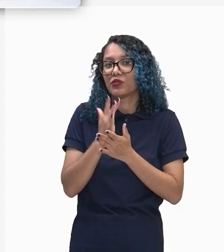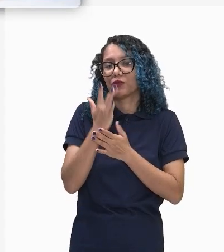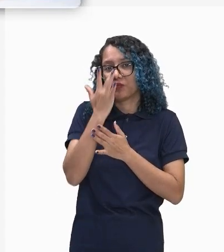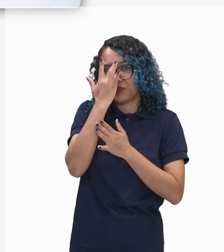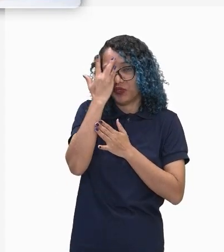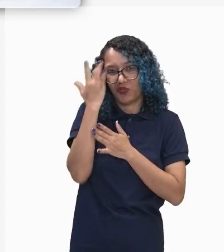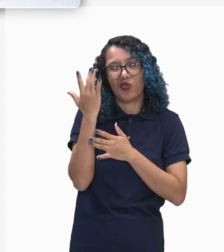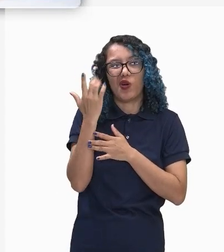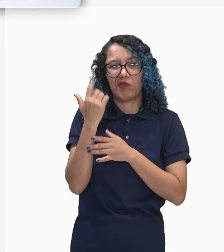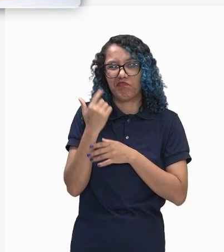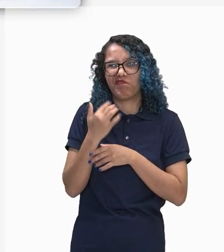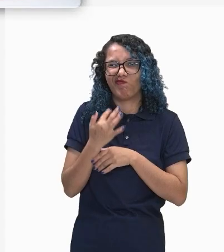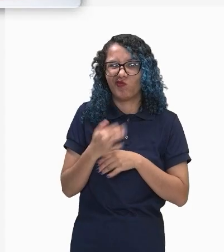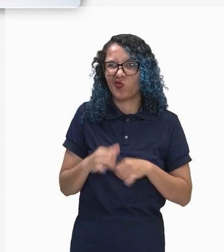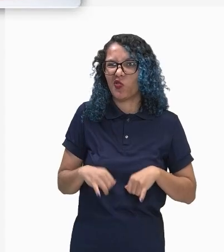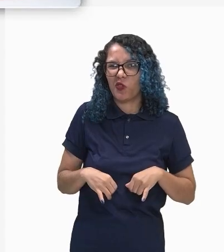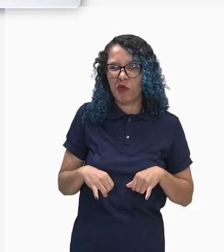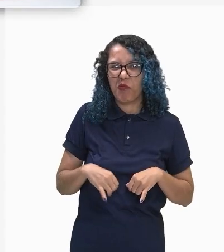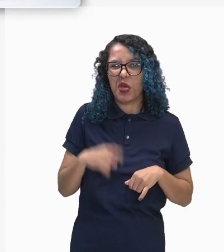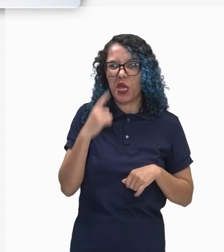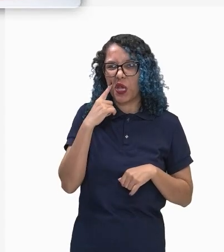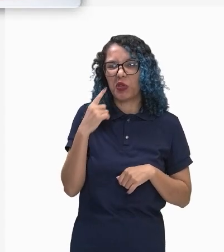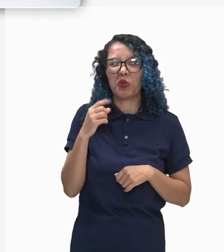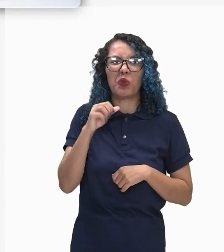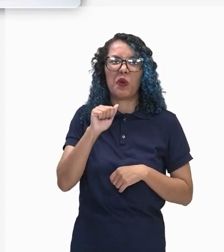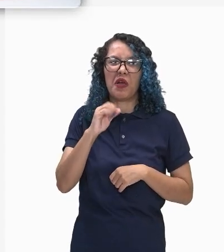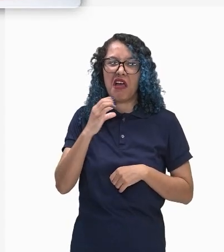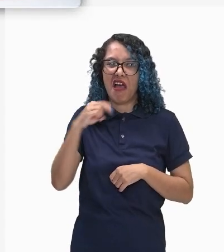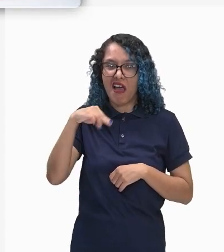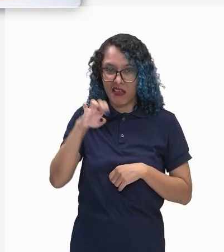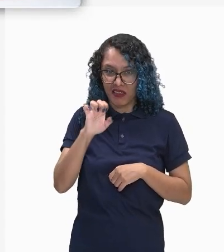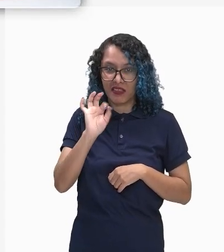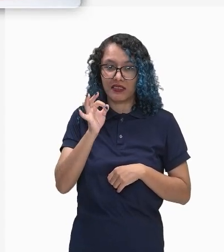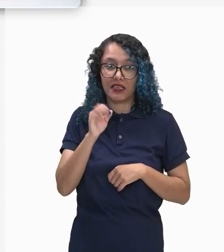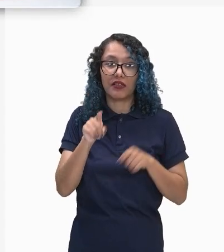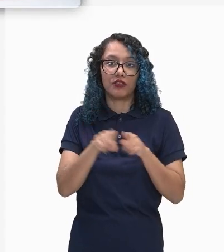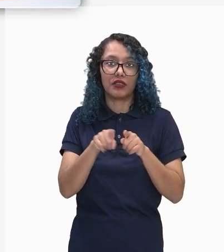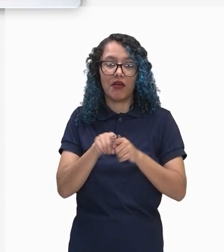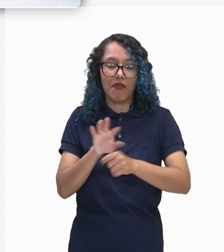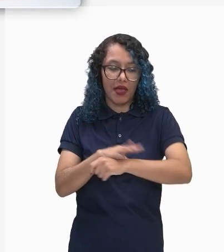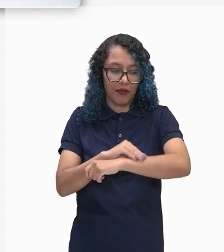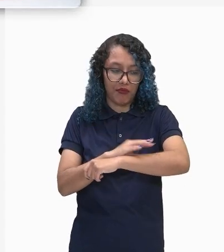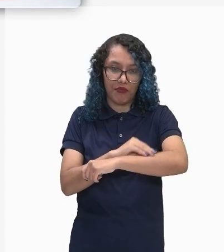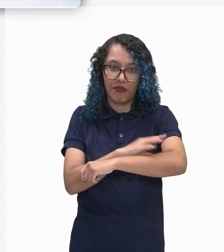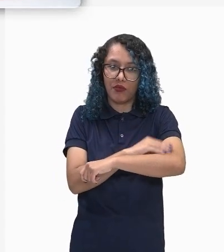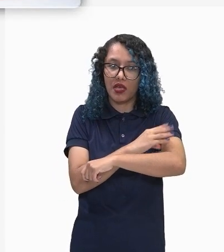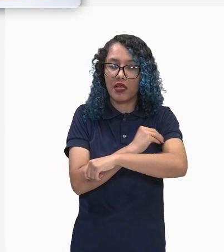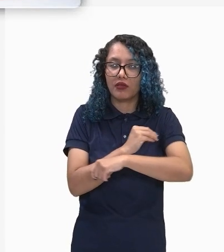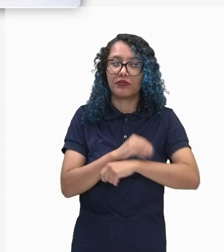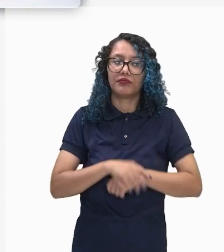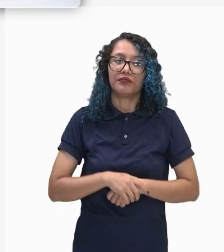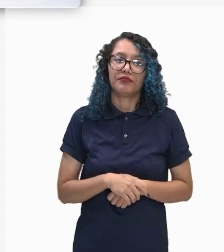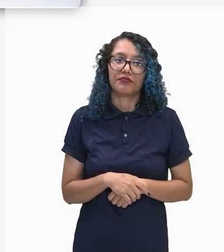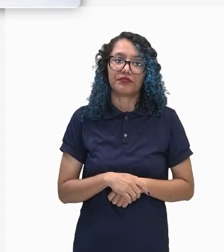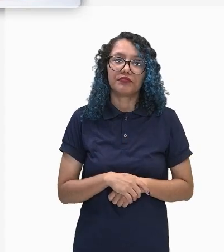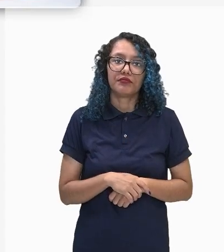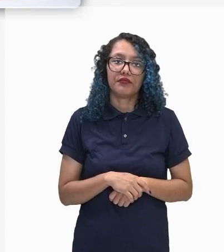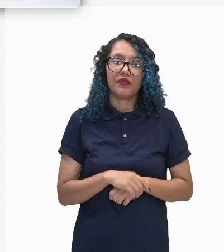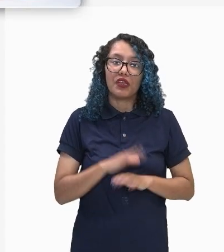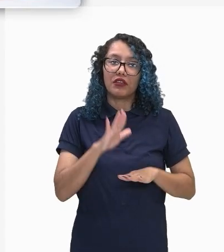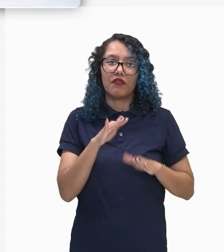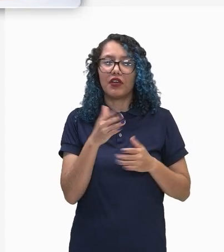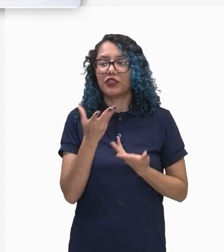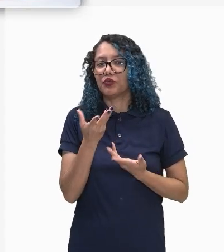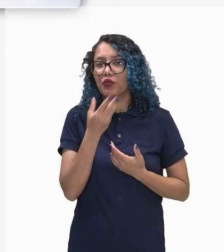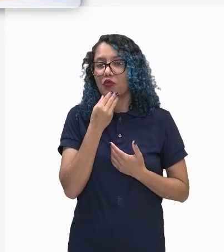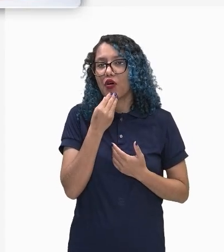das espinhas, ou seja, com as acnes. E também o surgimento de pelos, né? Para os meninos, geralmente até algo